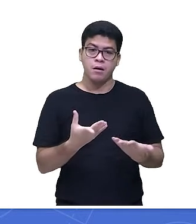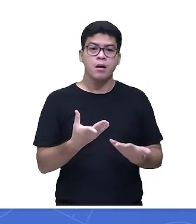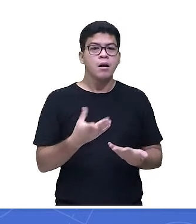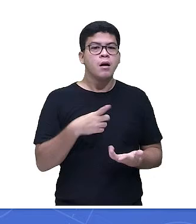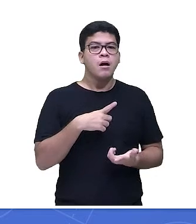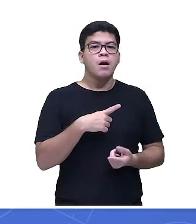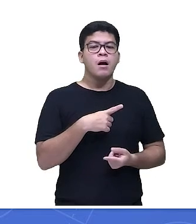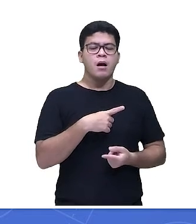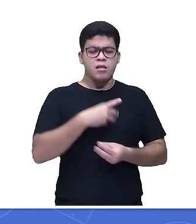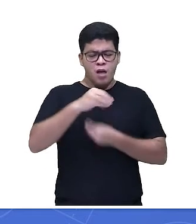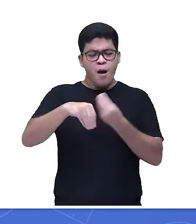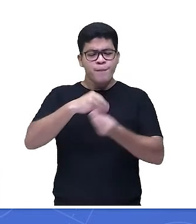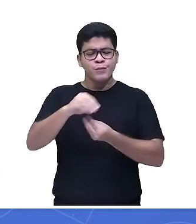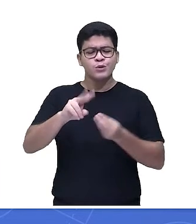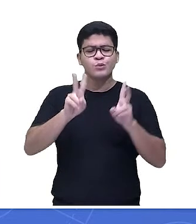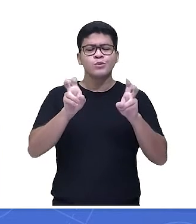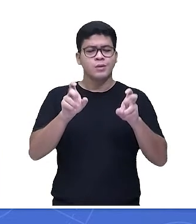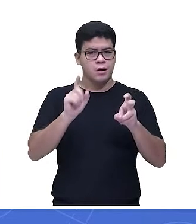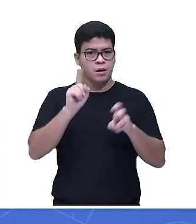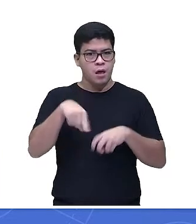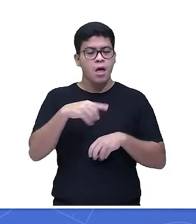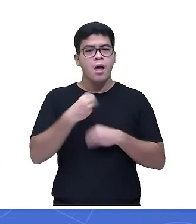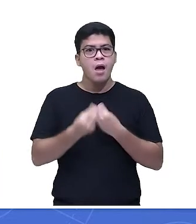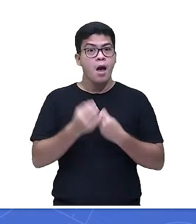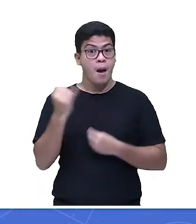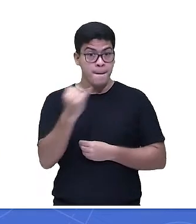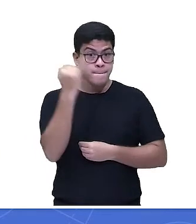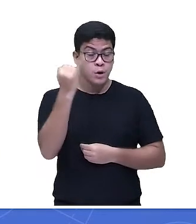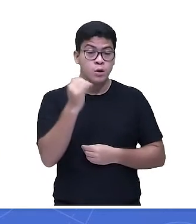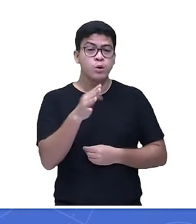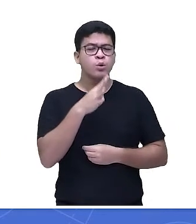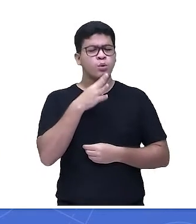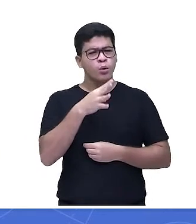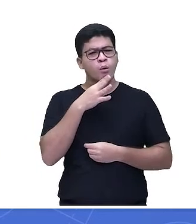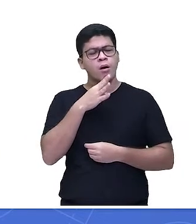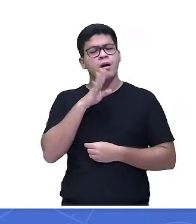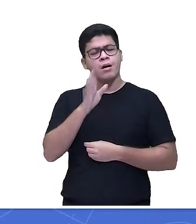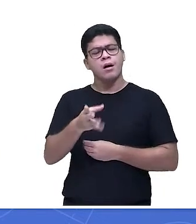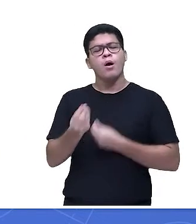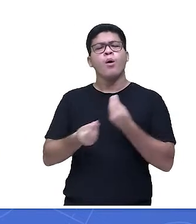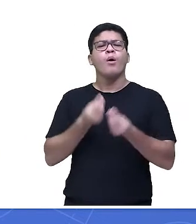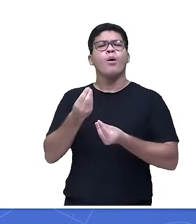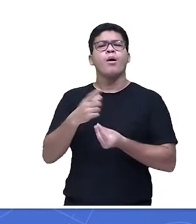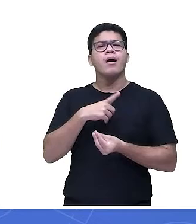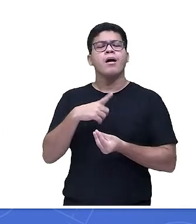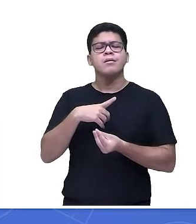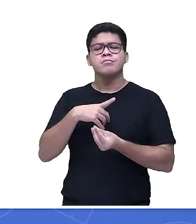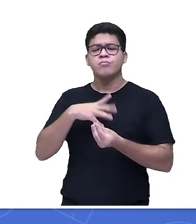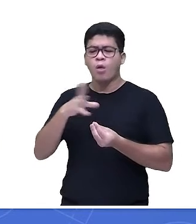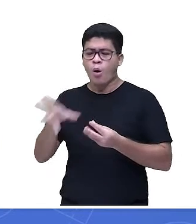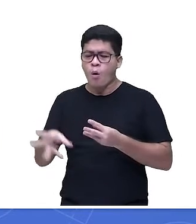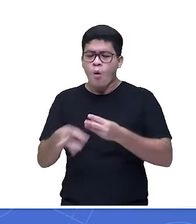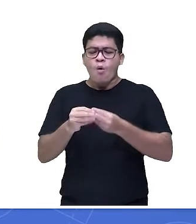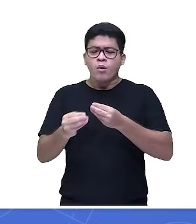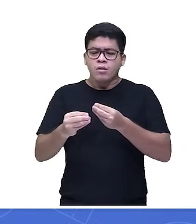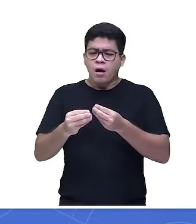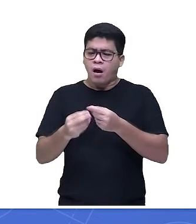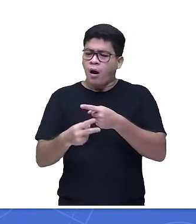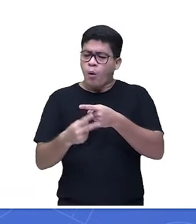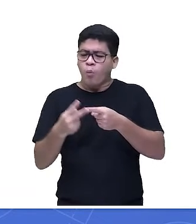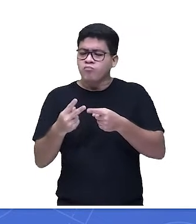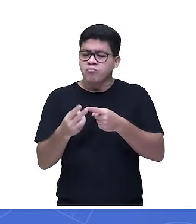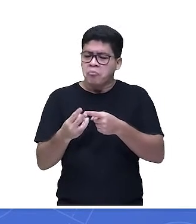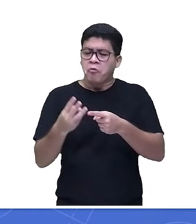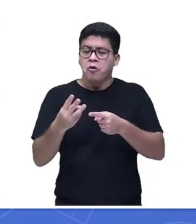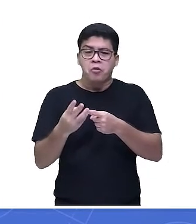mistura, é importante a gente conhecer os constituintes daquela mistura, ou seja, os componentes que estão